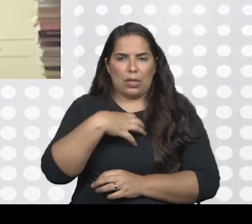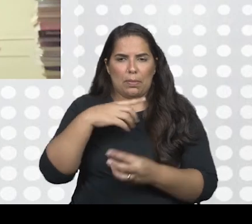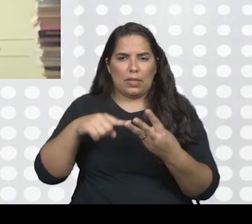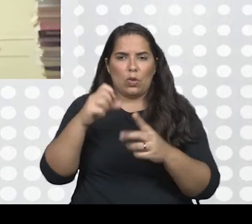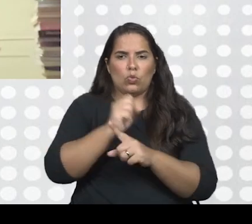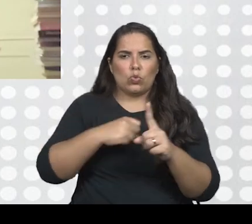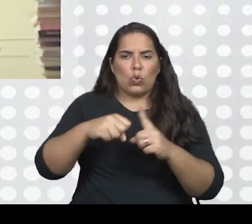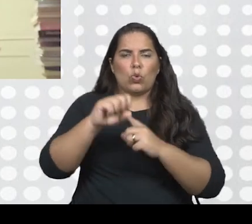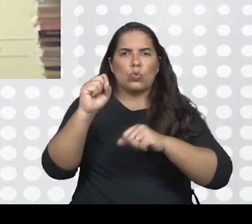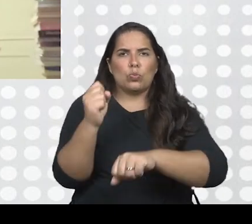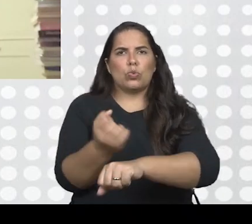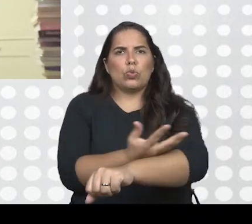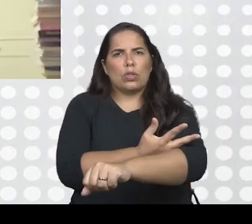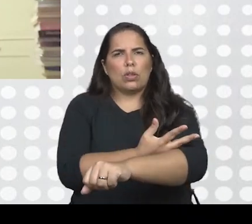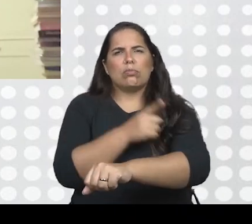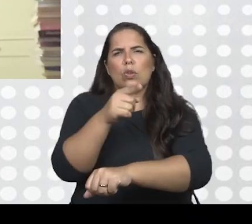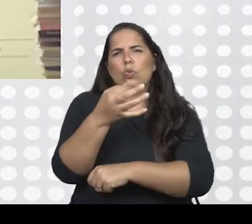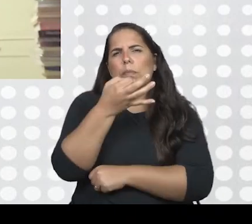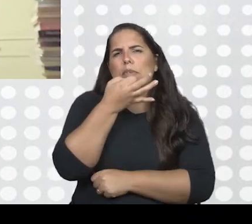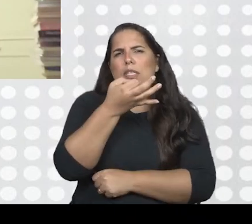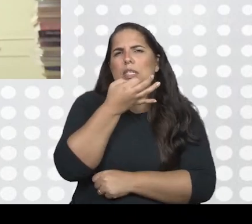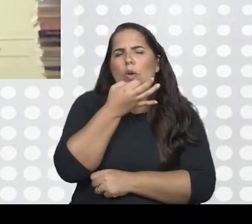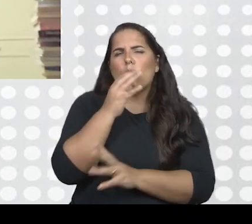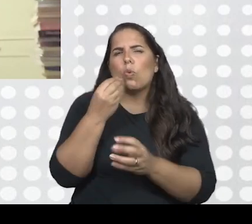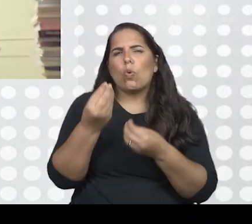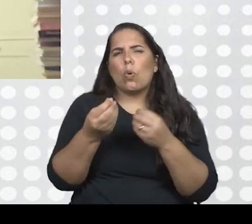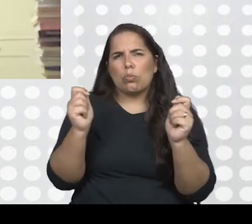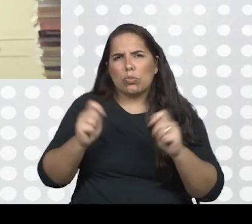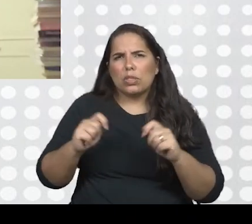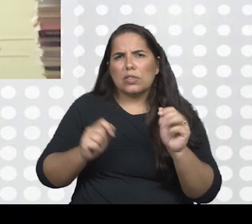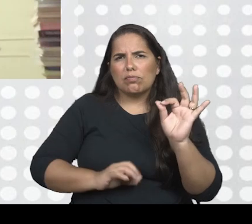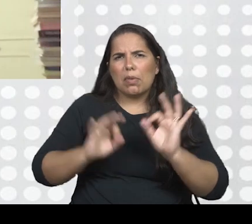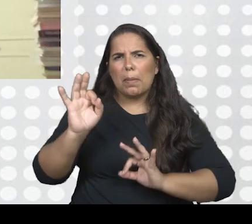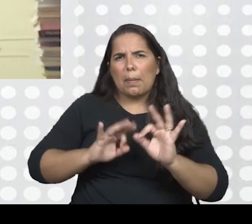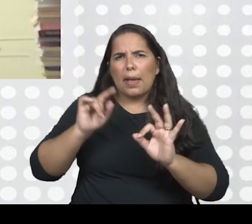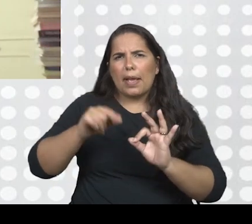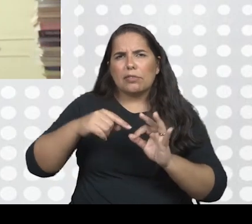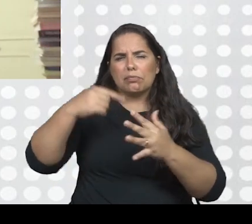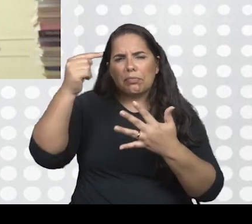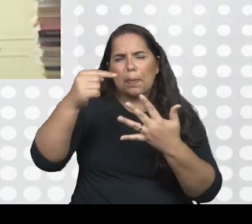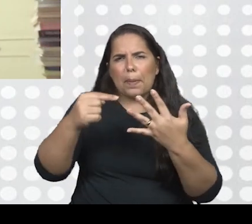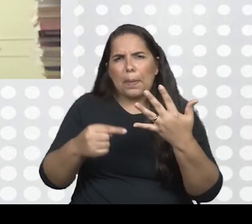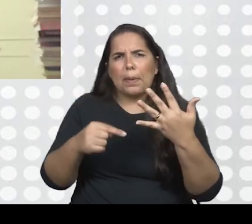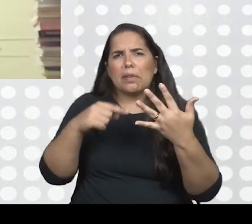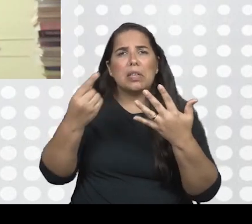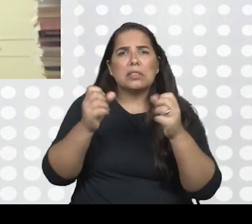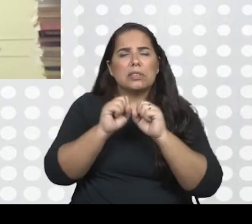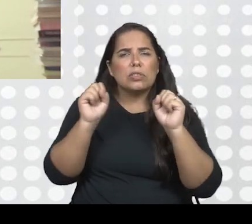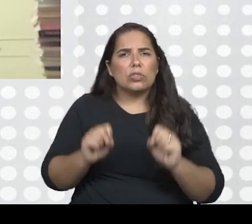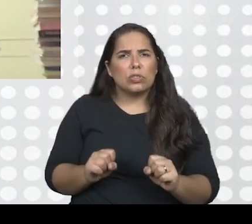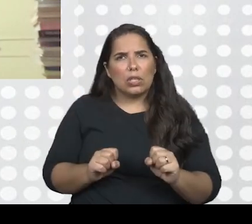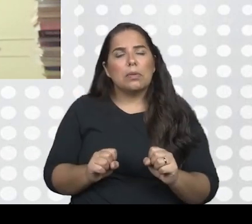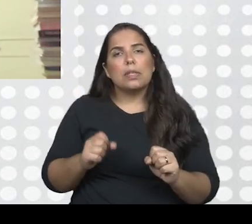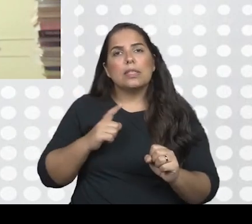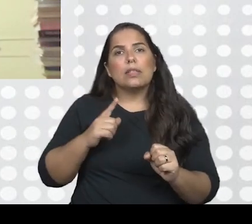e socioemocionais. Na sua opinião, como é possível articular essas premissas e esse sistema